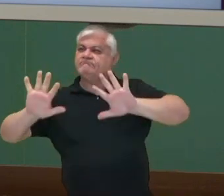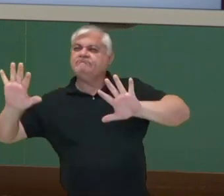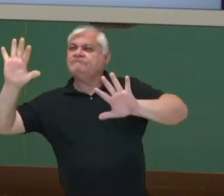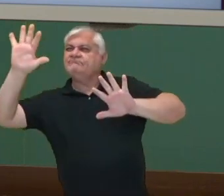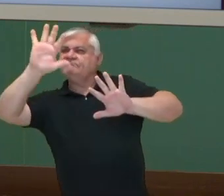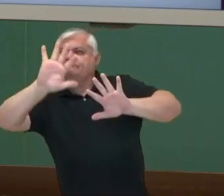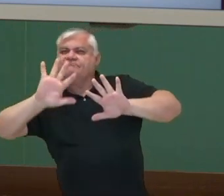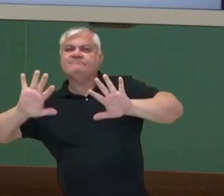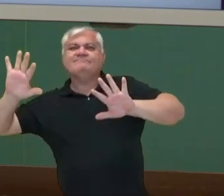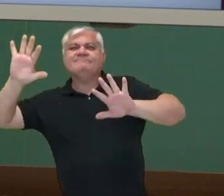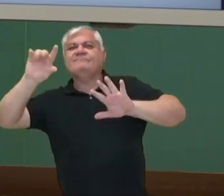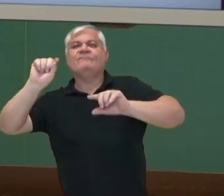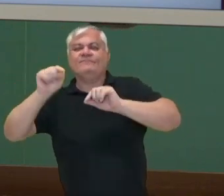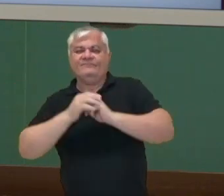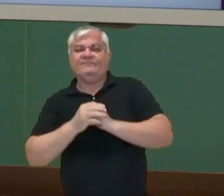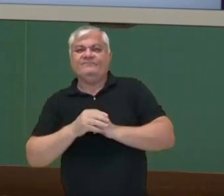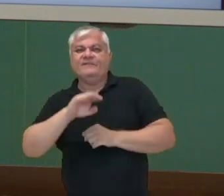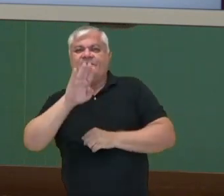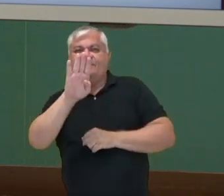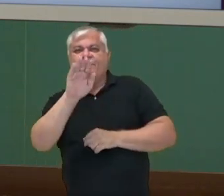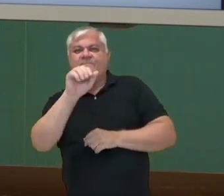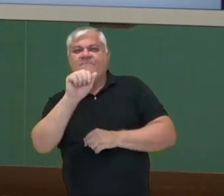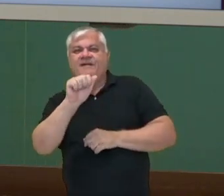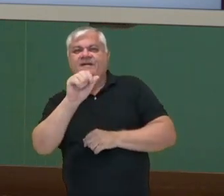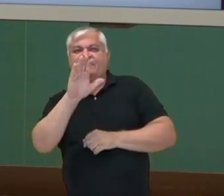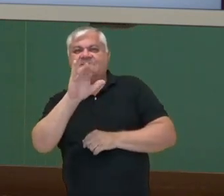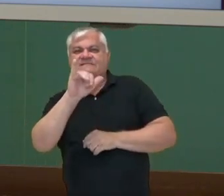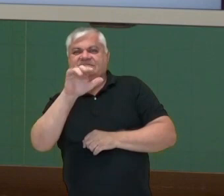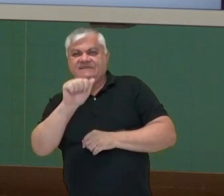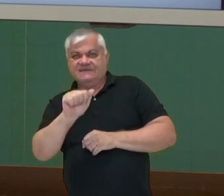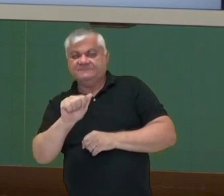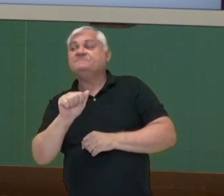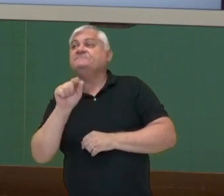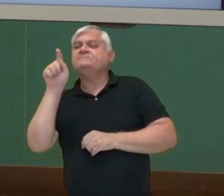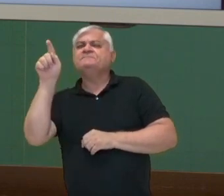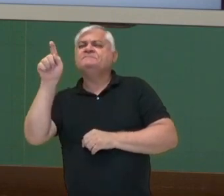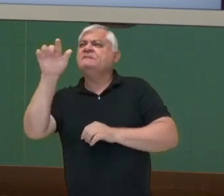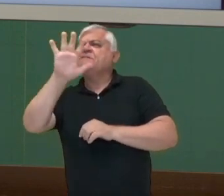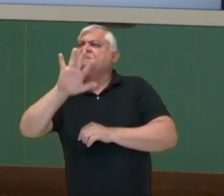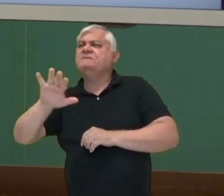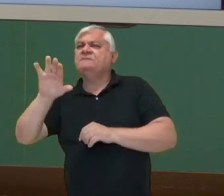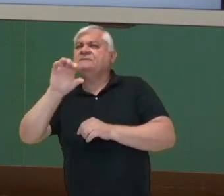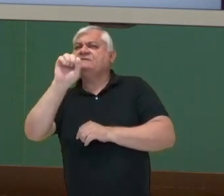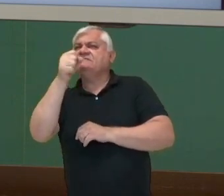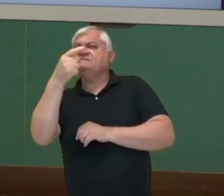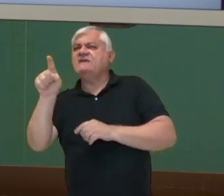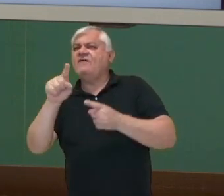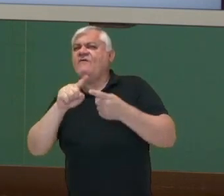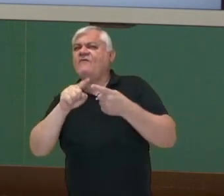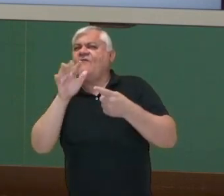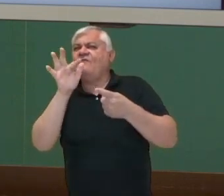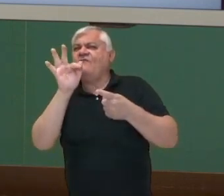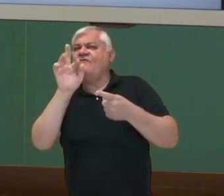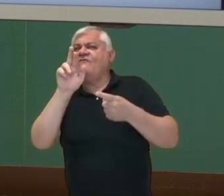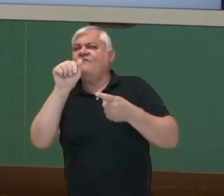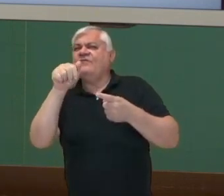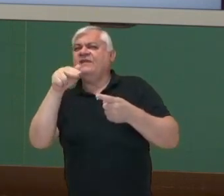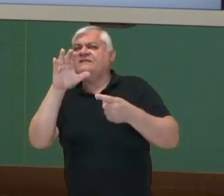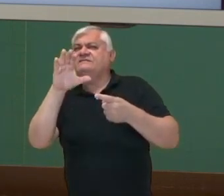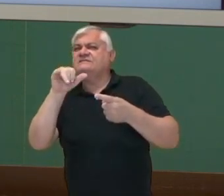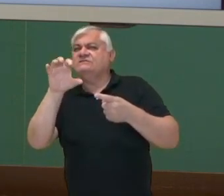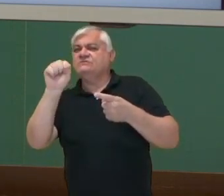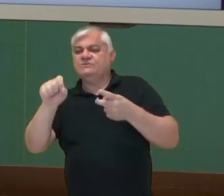nós classificamos como bacias hidrográficas, além da bacia hidrográfica do Rio São Francisco, da bacia hidrográfica do Rio Paraná,